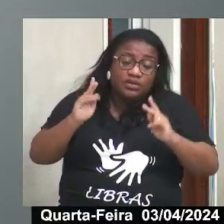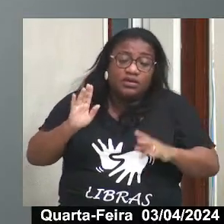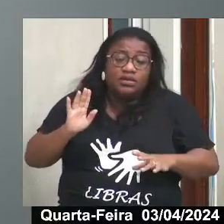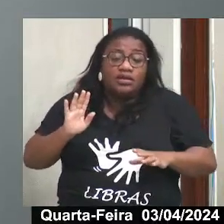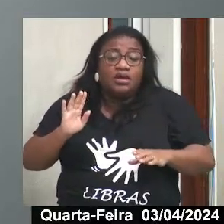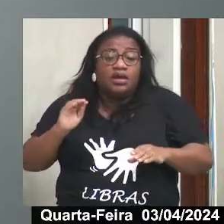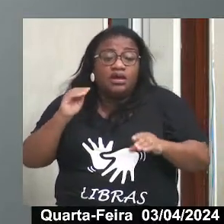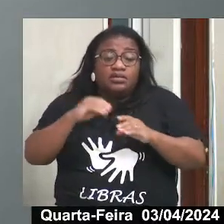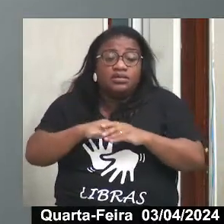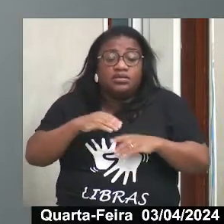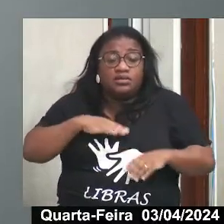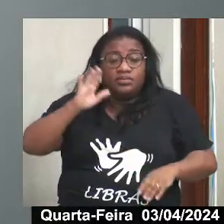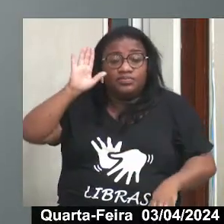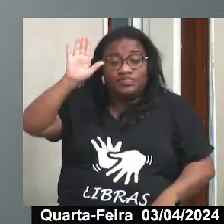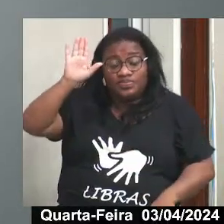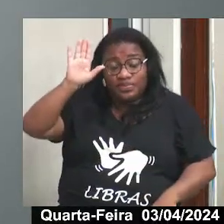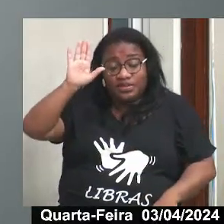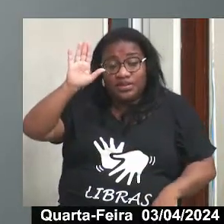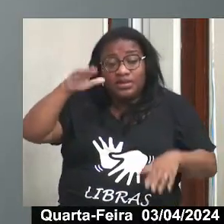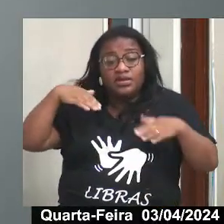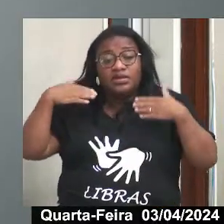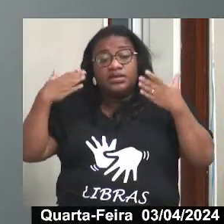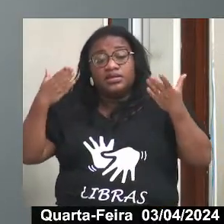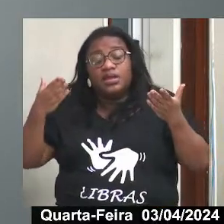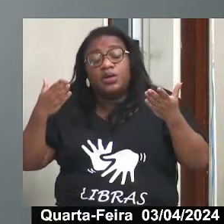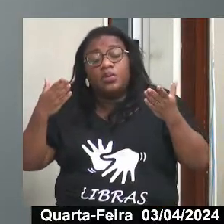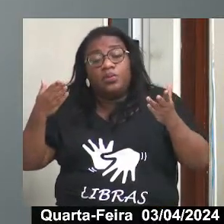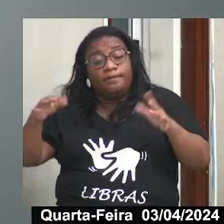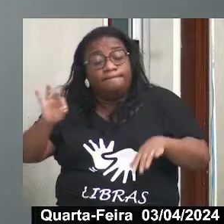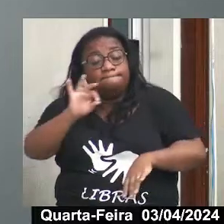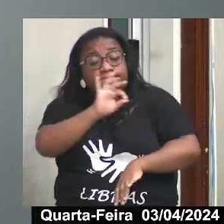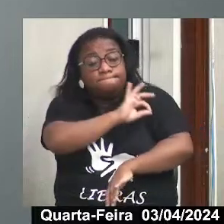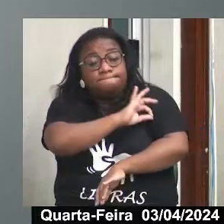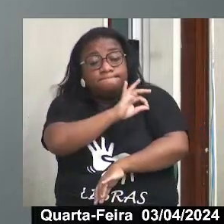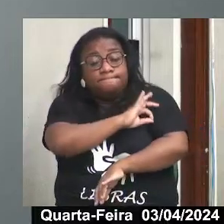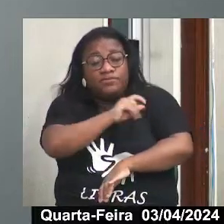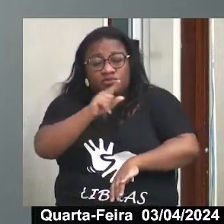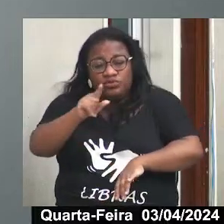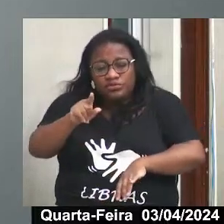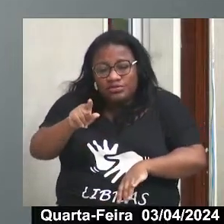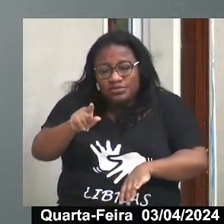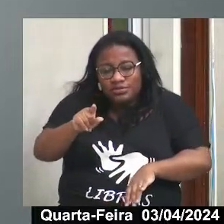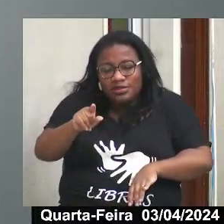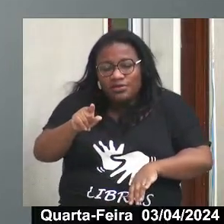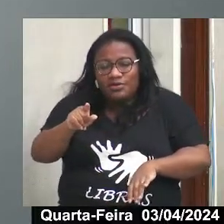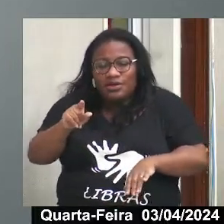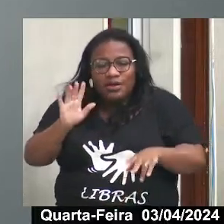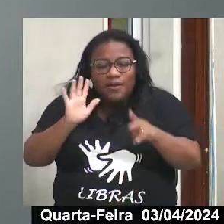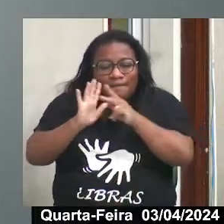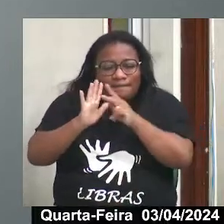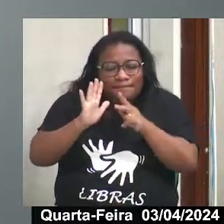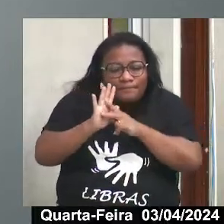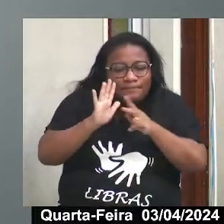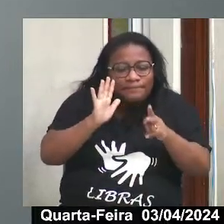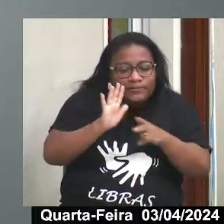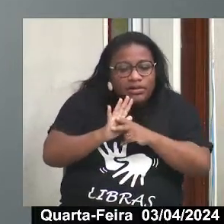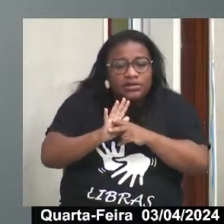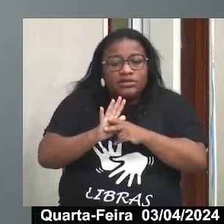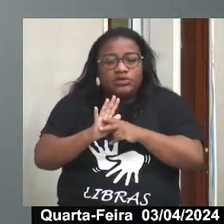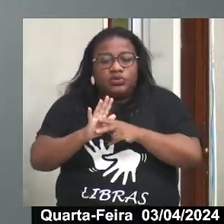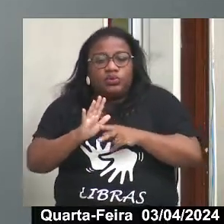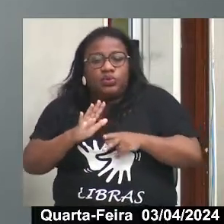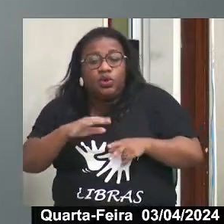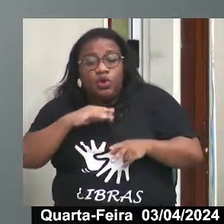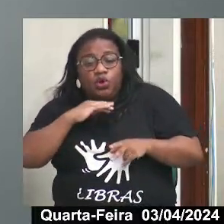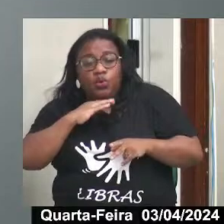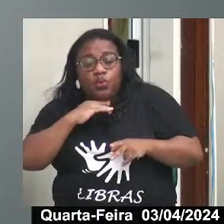Então, prefeito, o seu plano meticuloso, ardiloso,